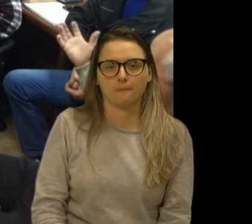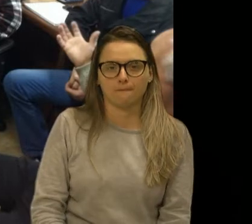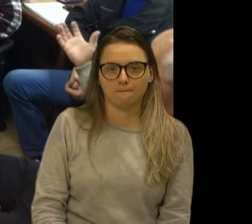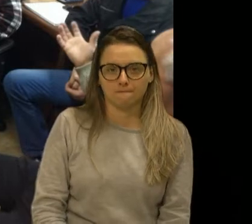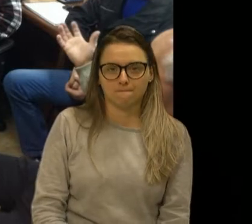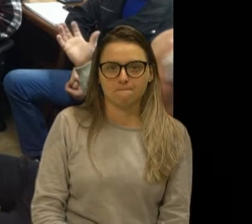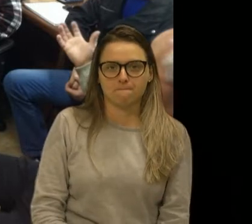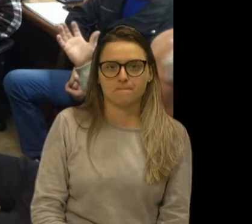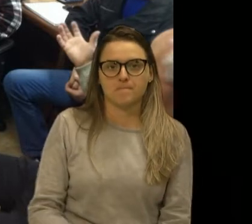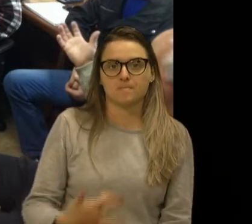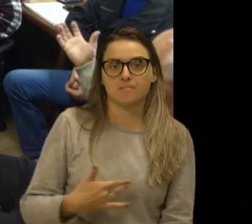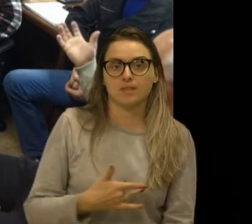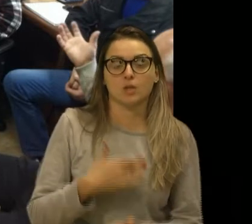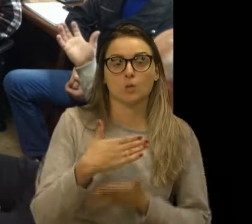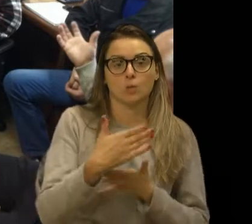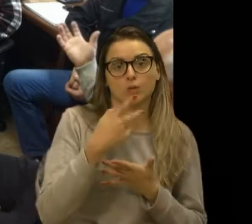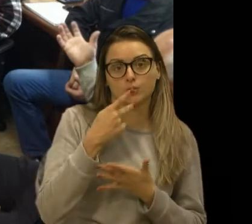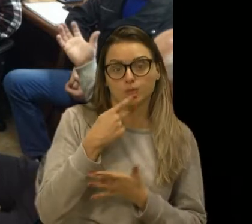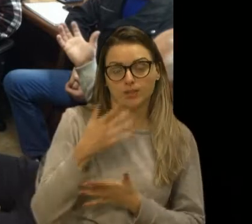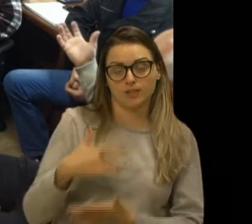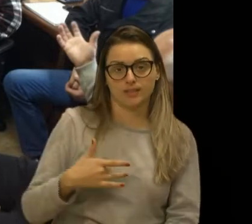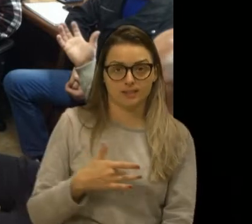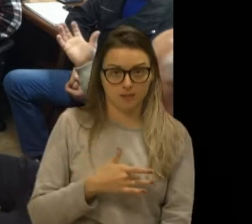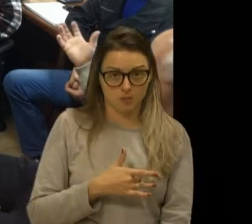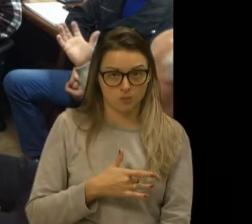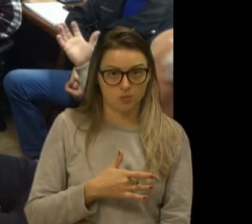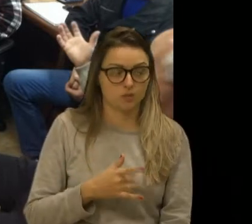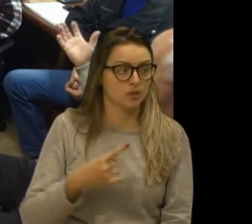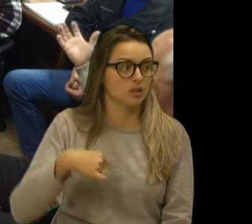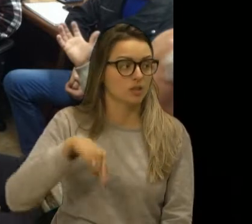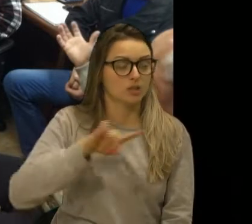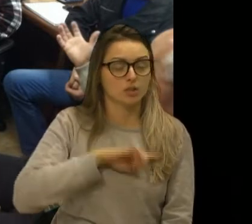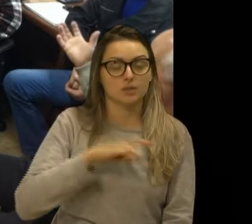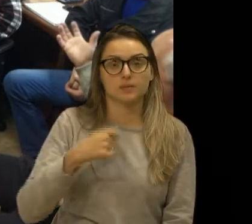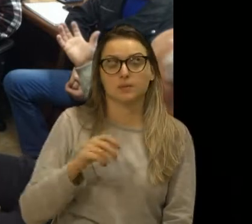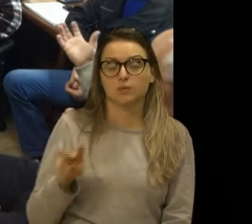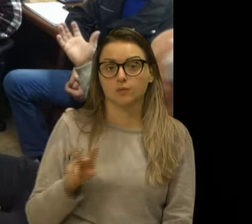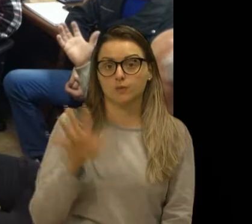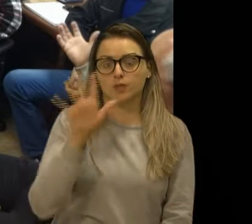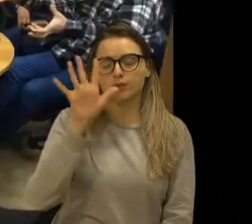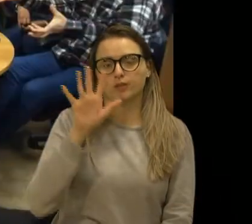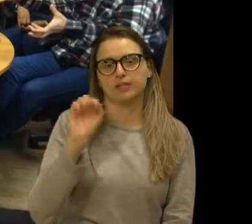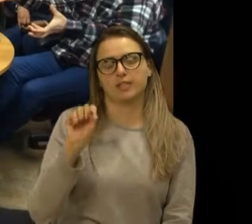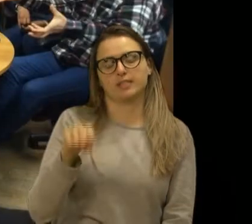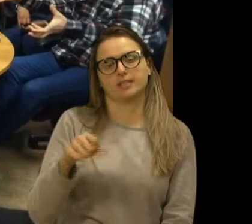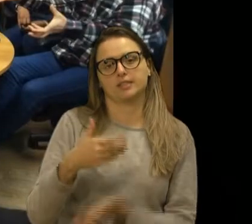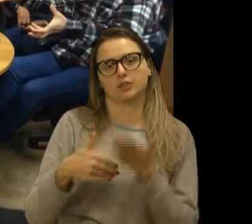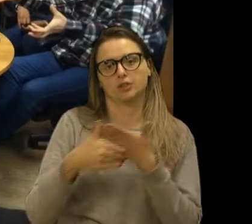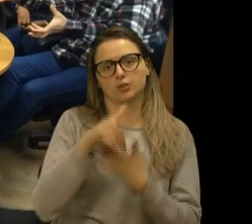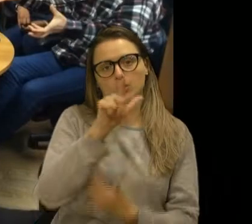na saúde. Quando falamos em saúde, nós temos aqui que sim dar valor a esse nosso também,